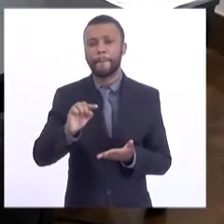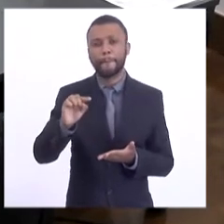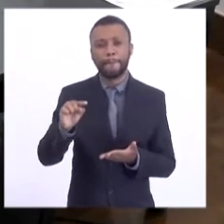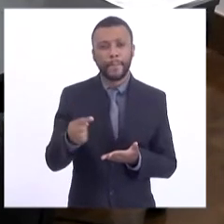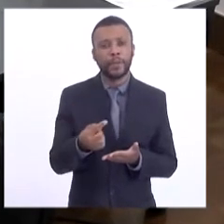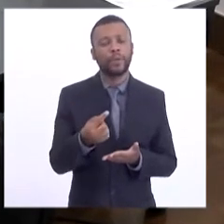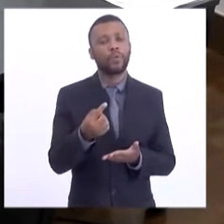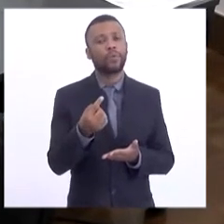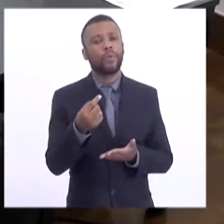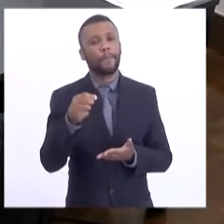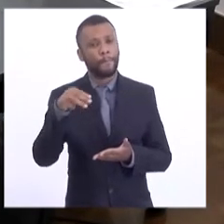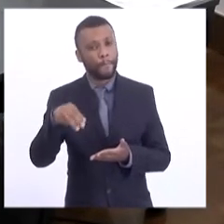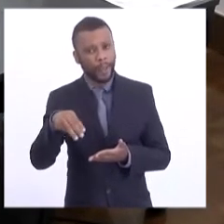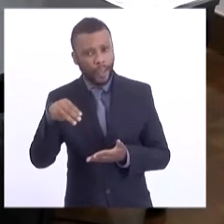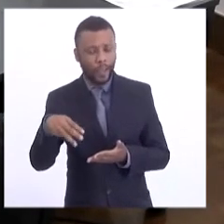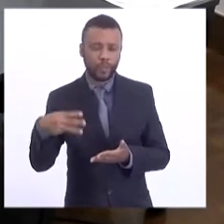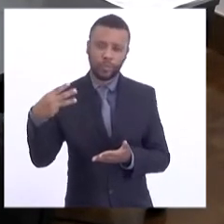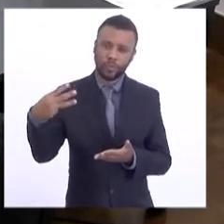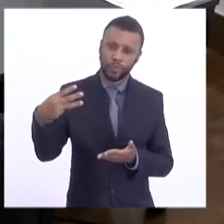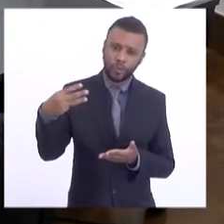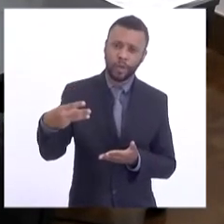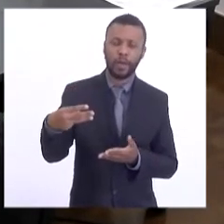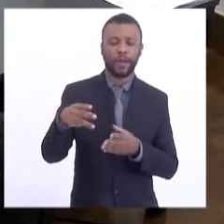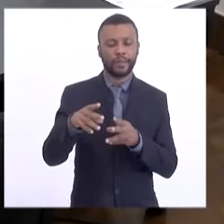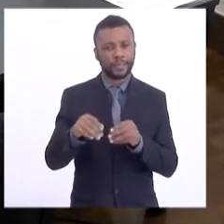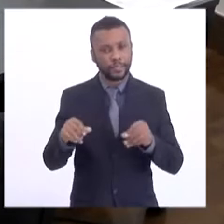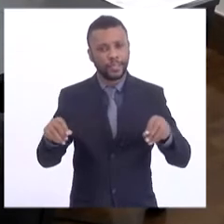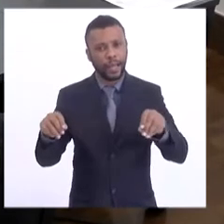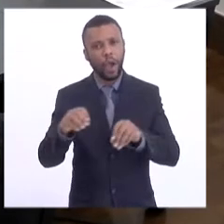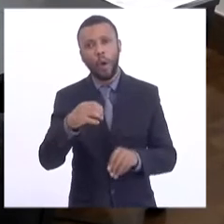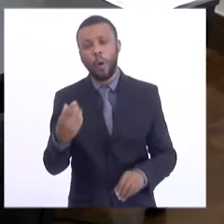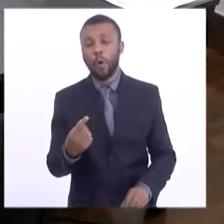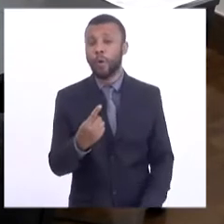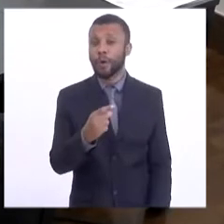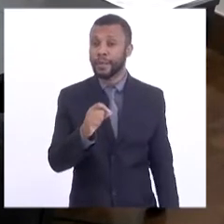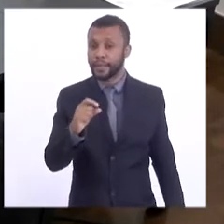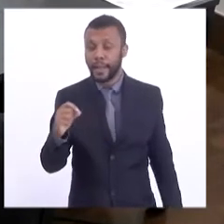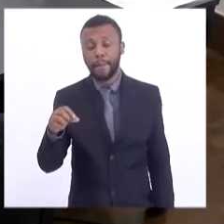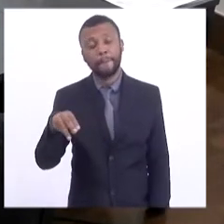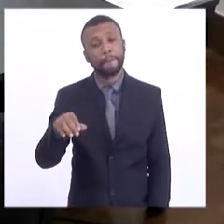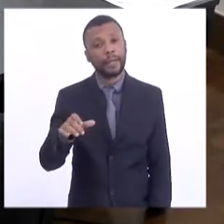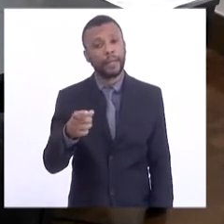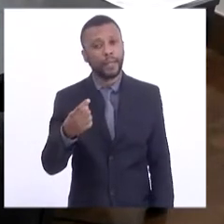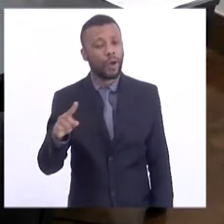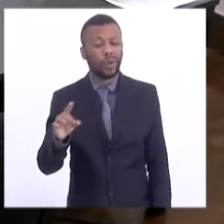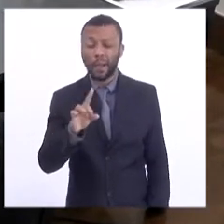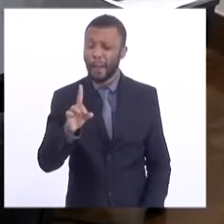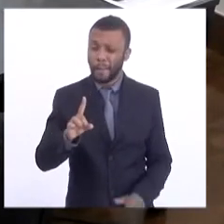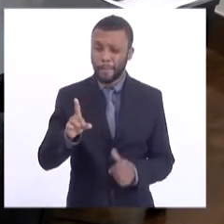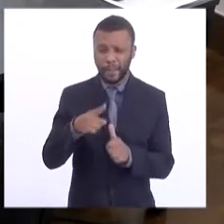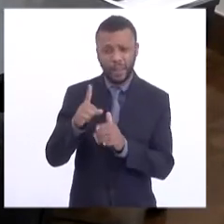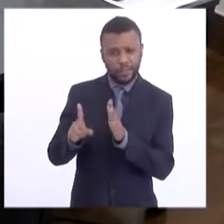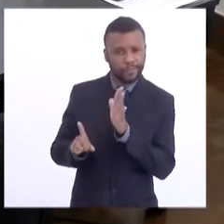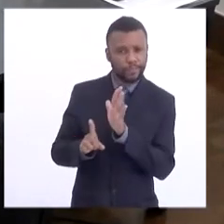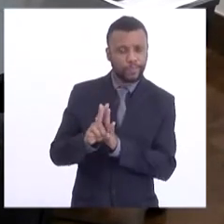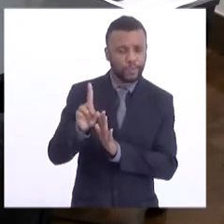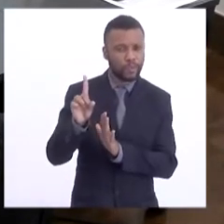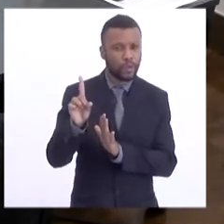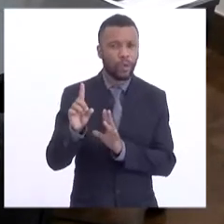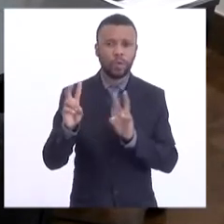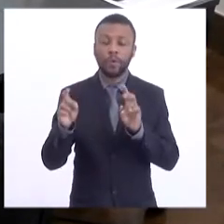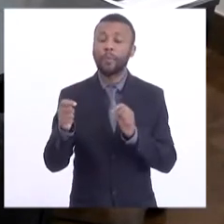terra planagem ou 100 milhões de metros cúbicos Então queria saber se essa primeira questão Zinho sobre o controle